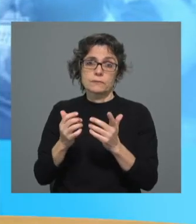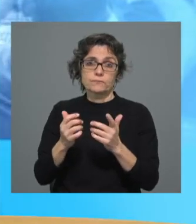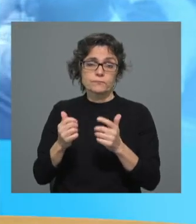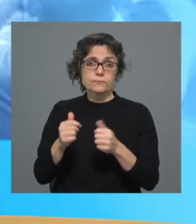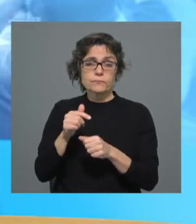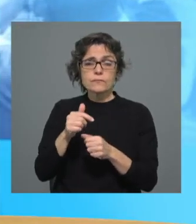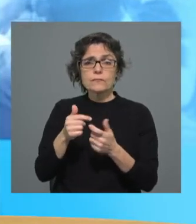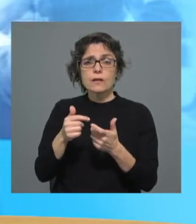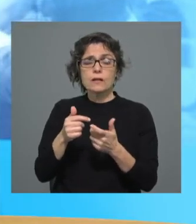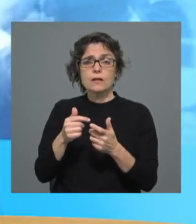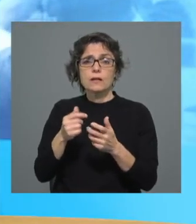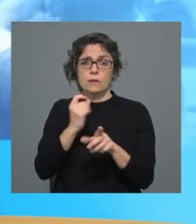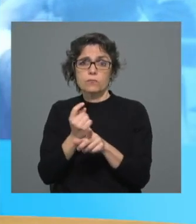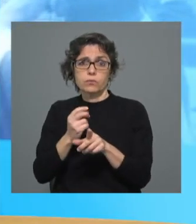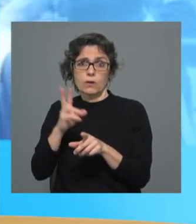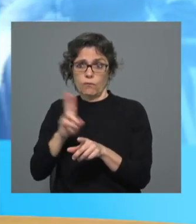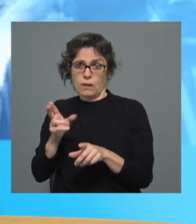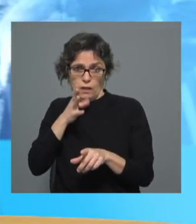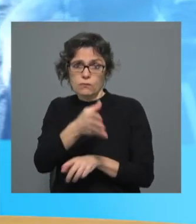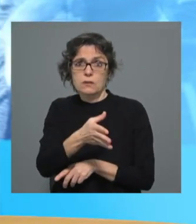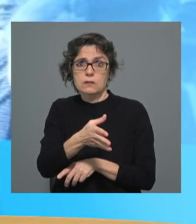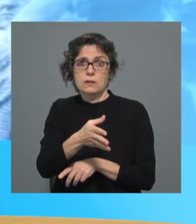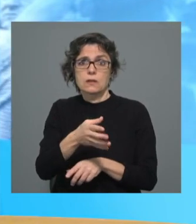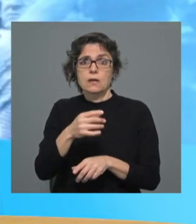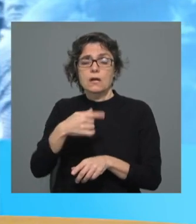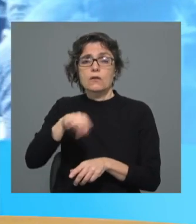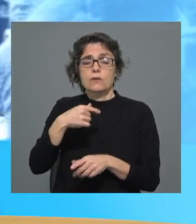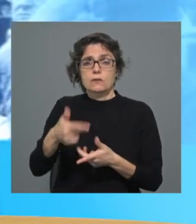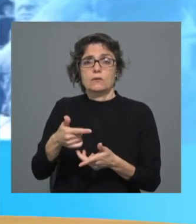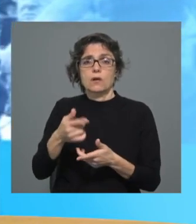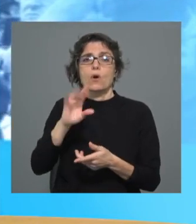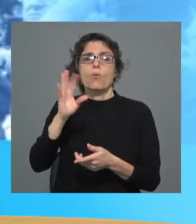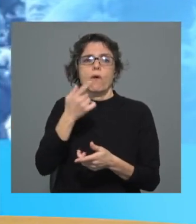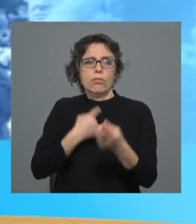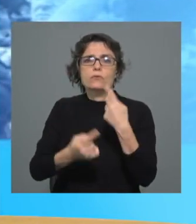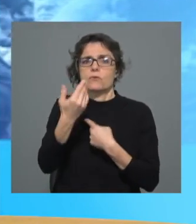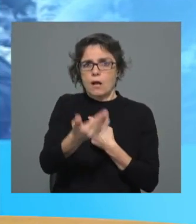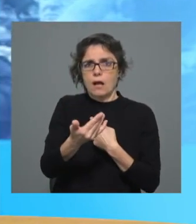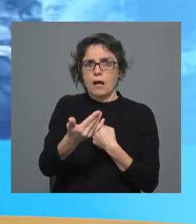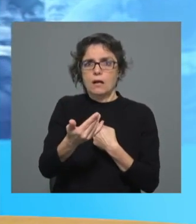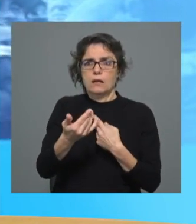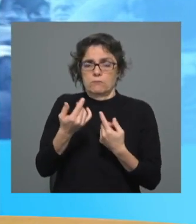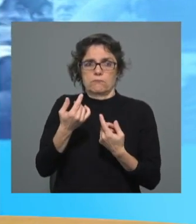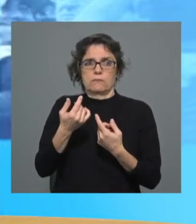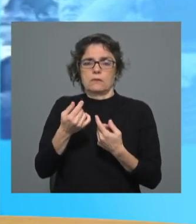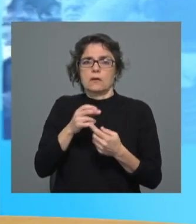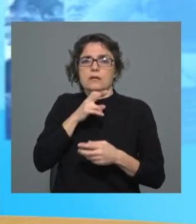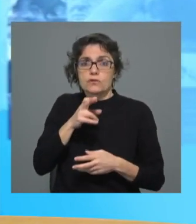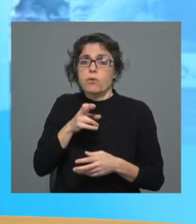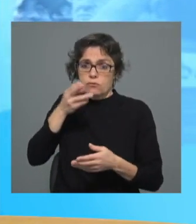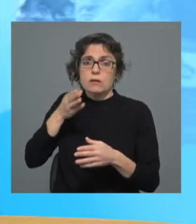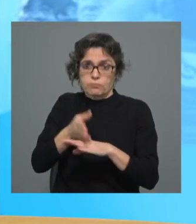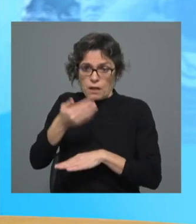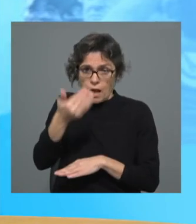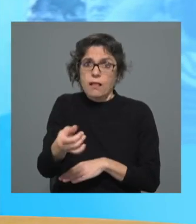um arbítrio, ninguém vai inventar nada quando recebe uma denúncia. Neste momento o processo está determinado. E esse processo implica